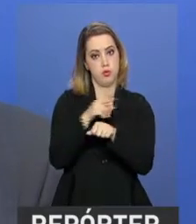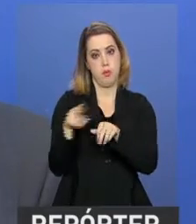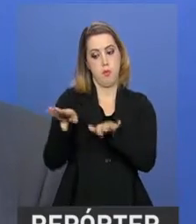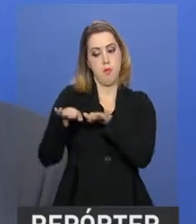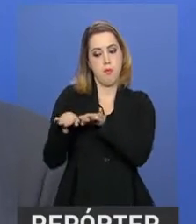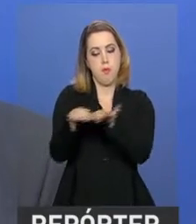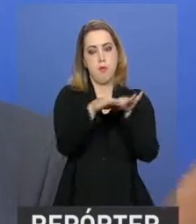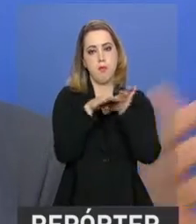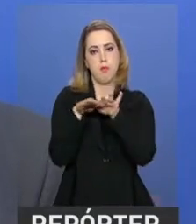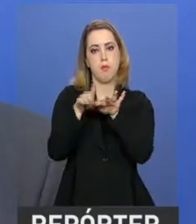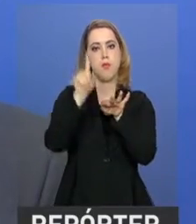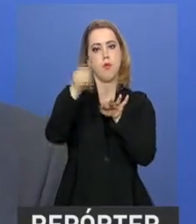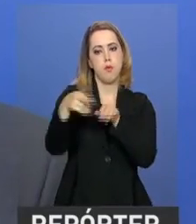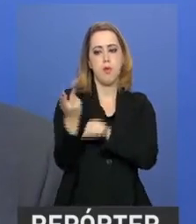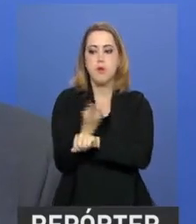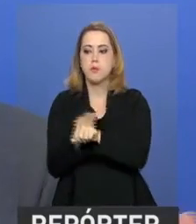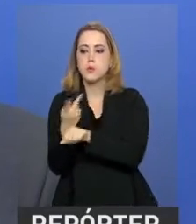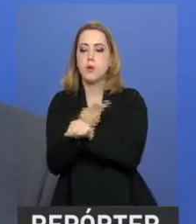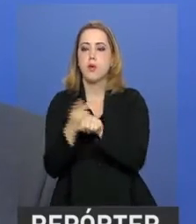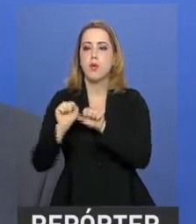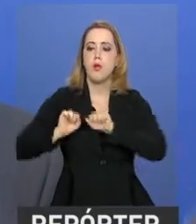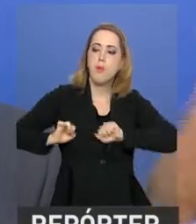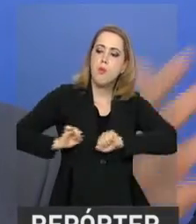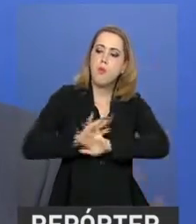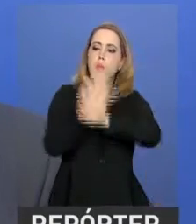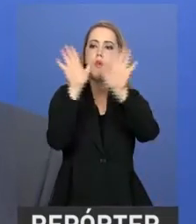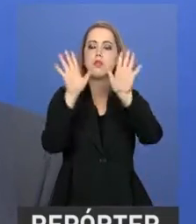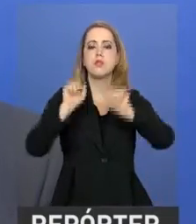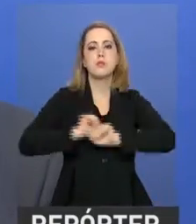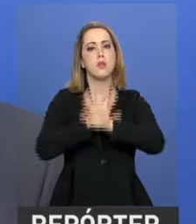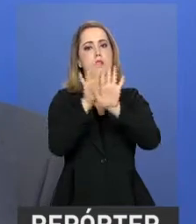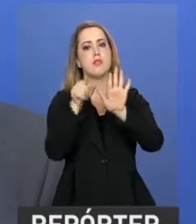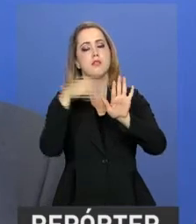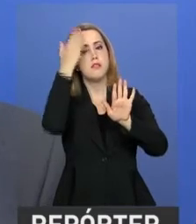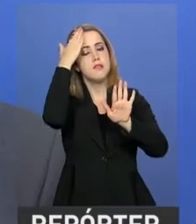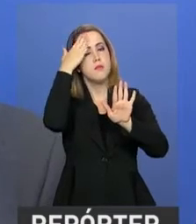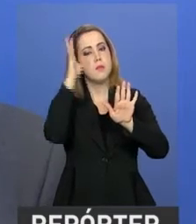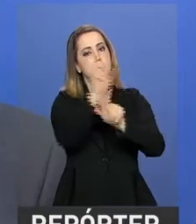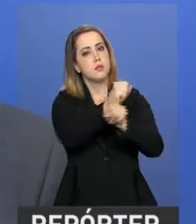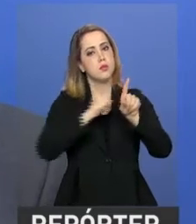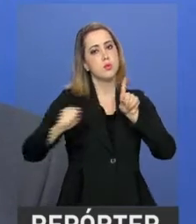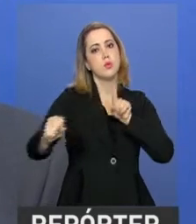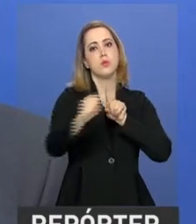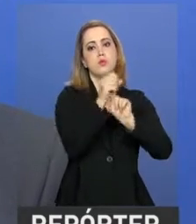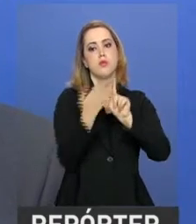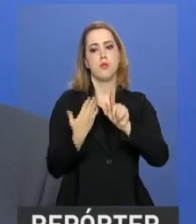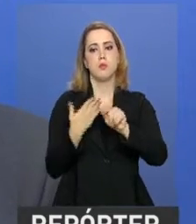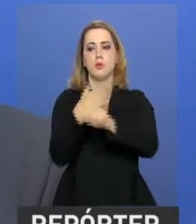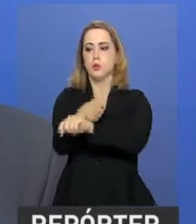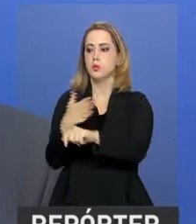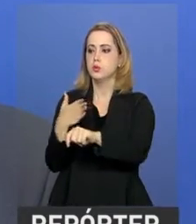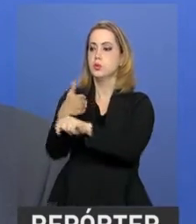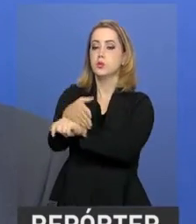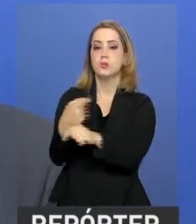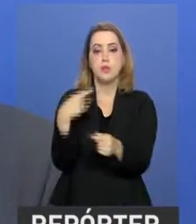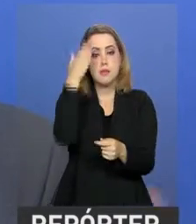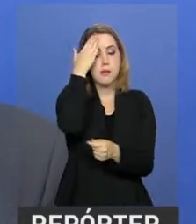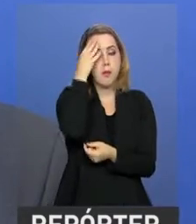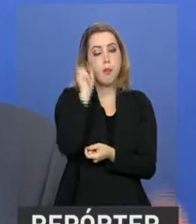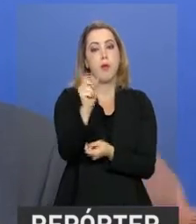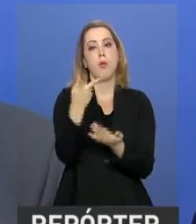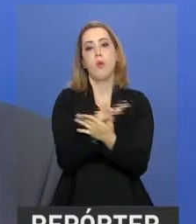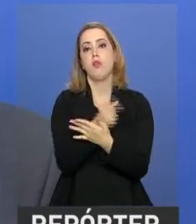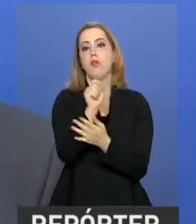é exatamente de buscar a transparência buscar fazer a sociedade é participar e se engajar desse debate